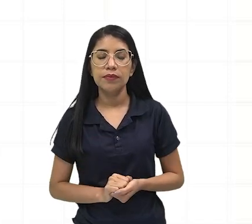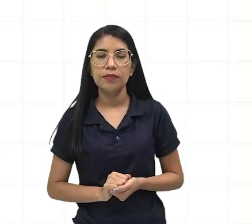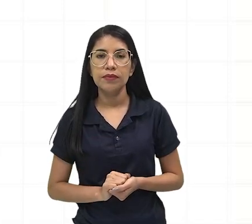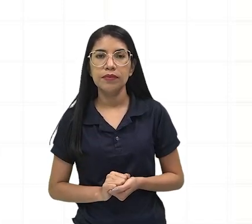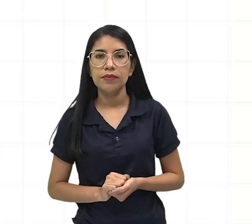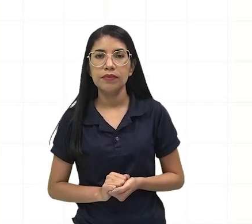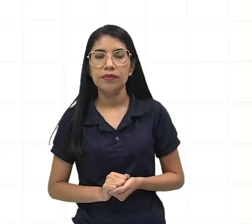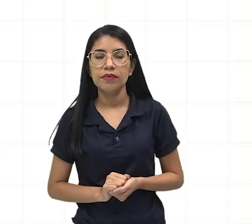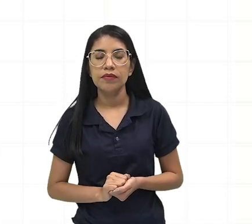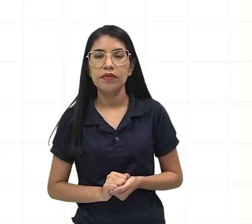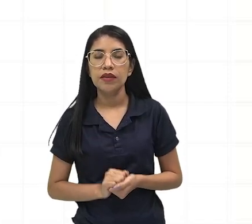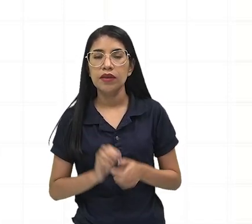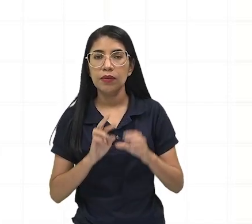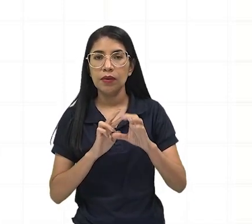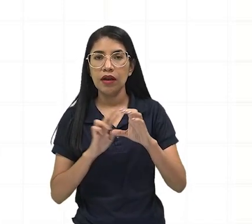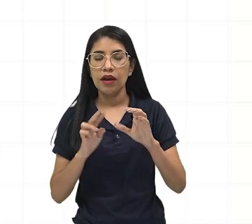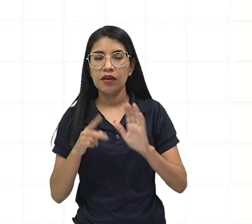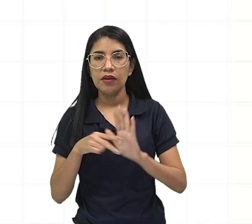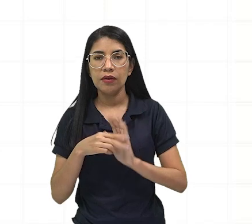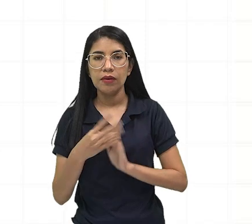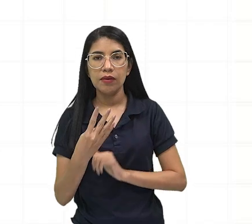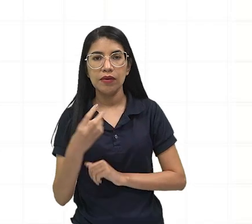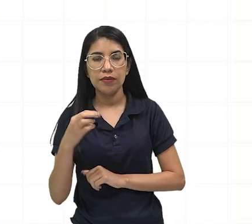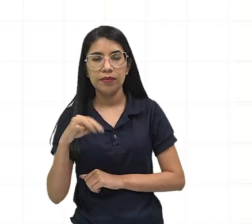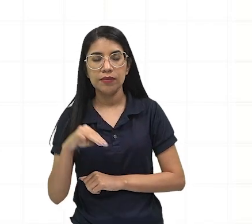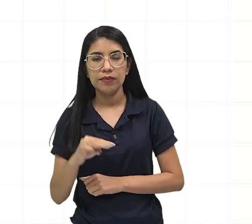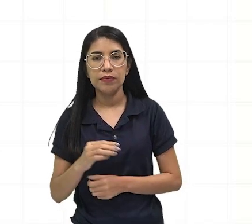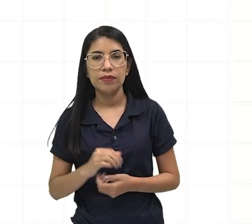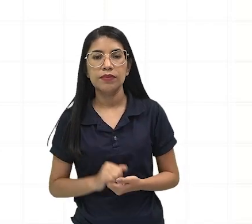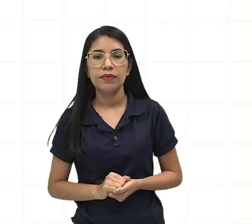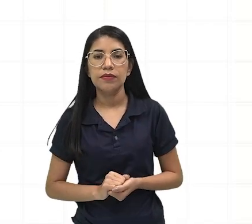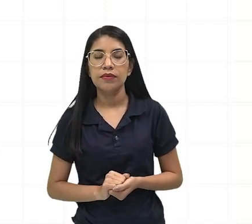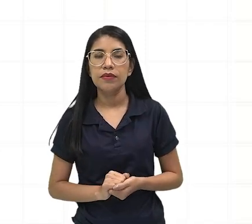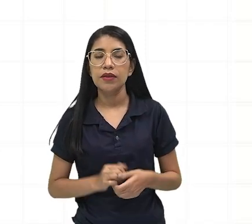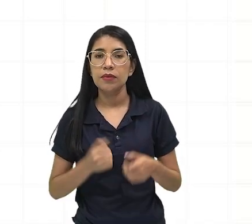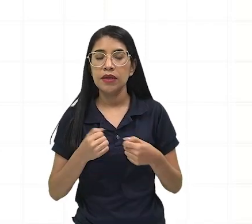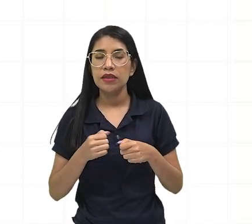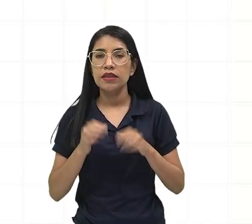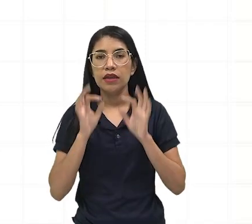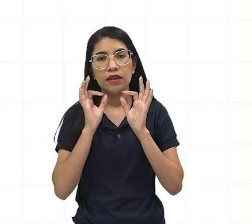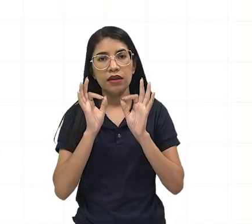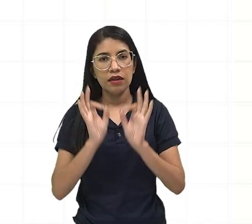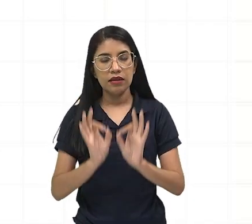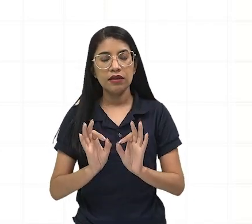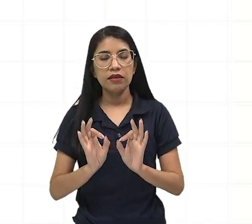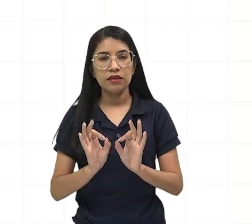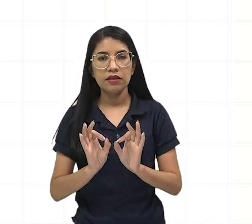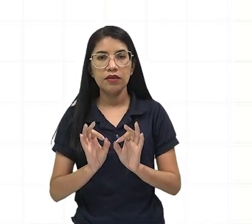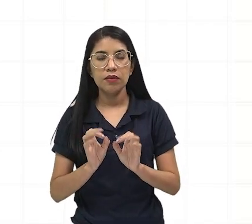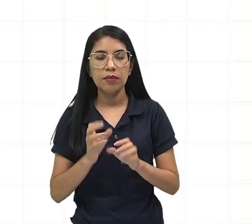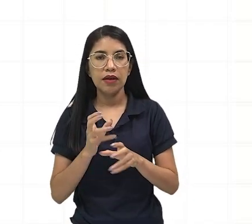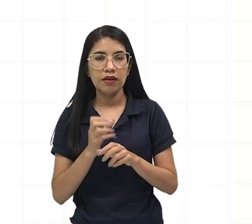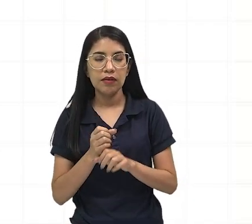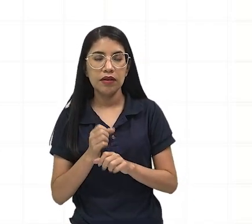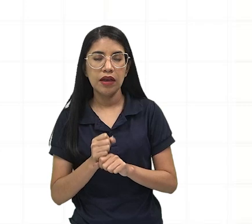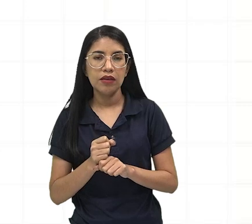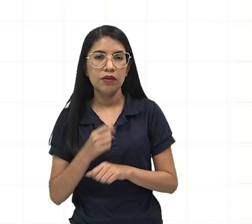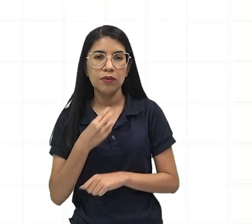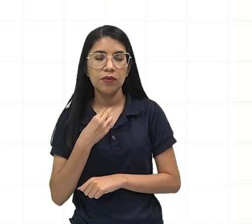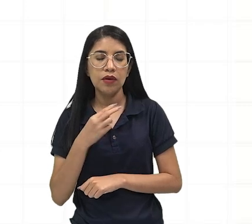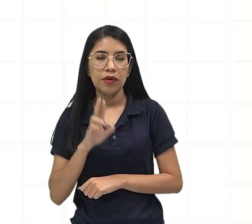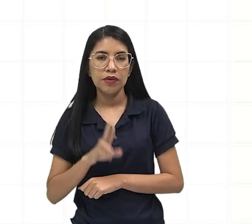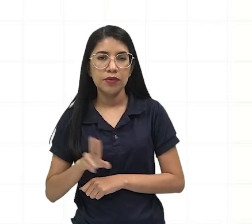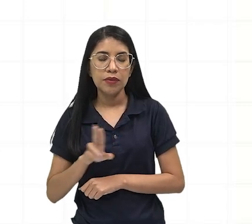raio é igual a 4 metros. Então, é isso que você tem que ter mais cuidado, né? Não utilizar